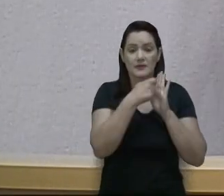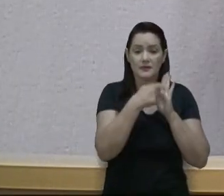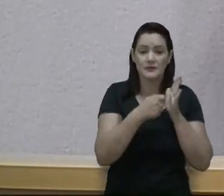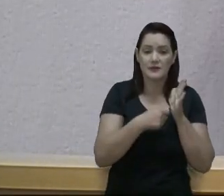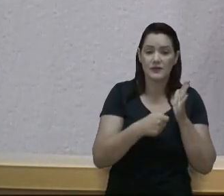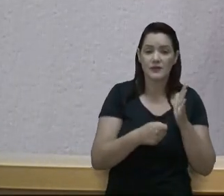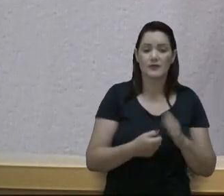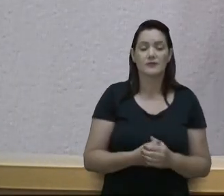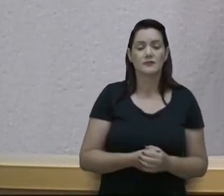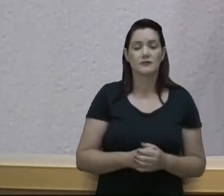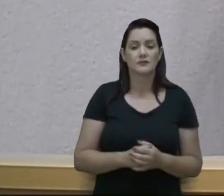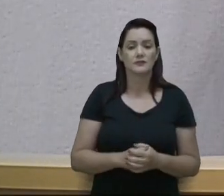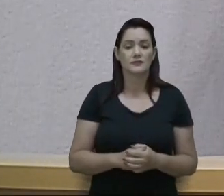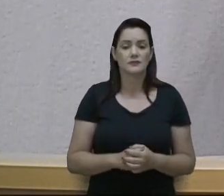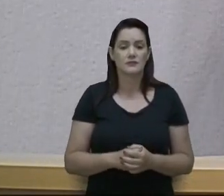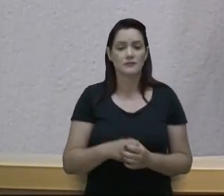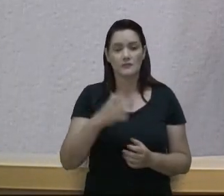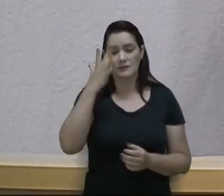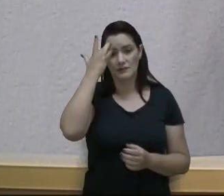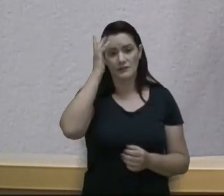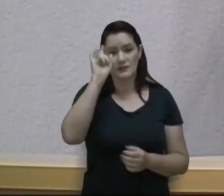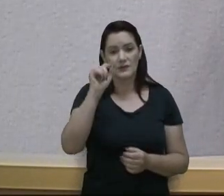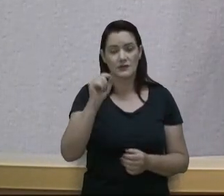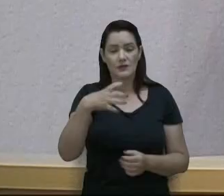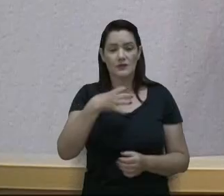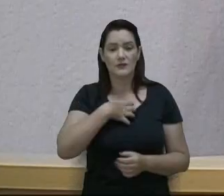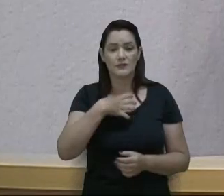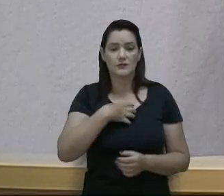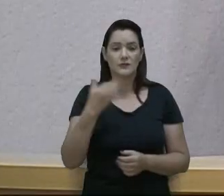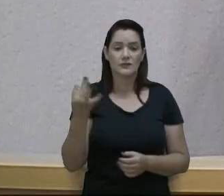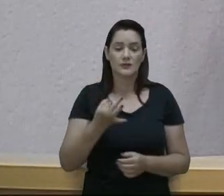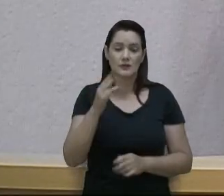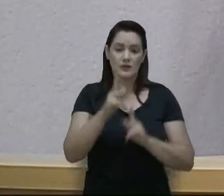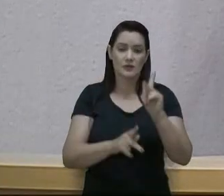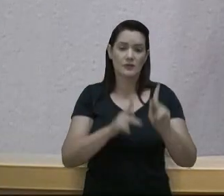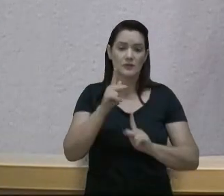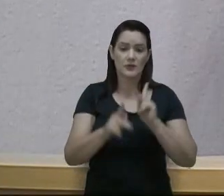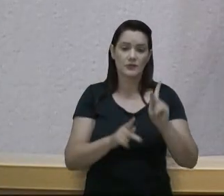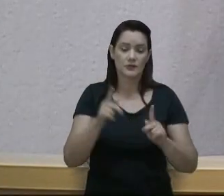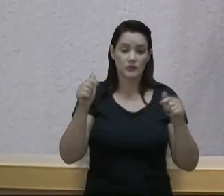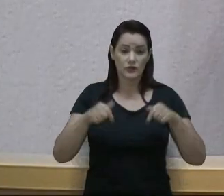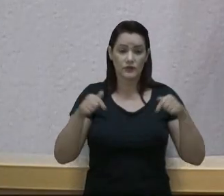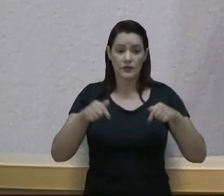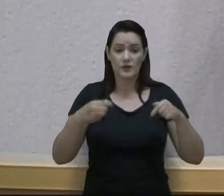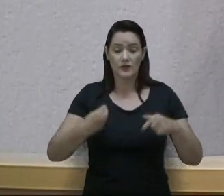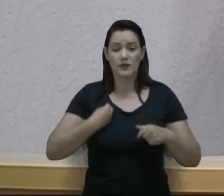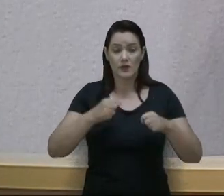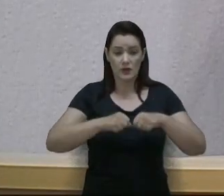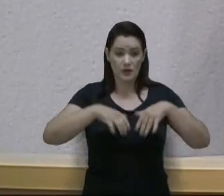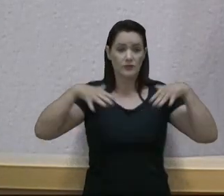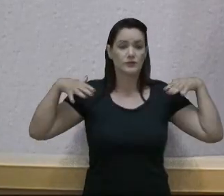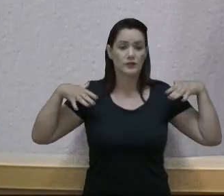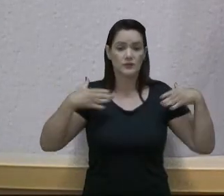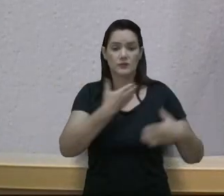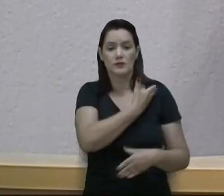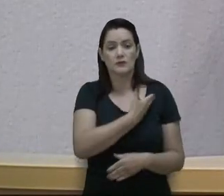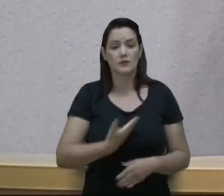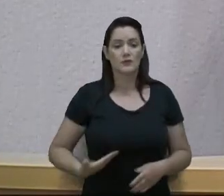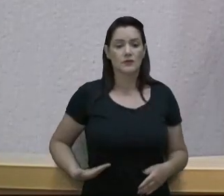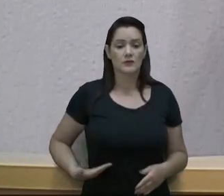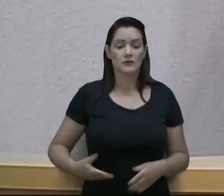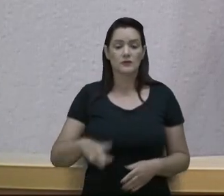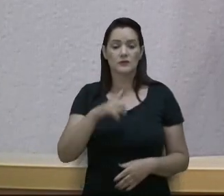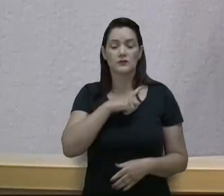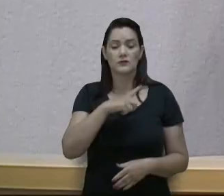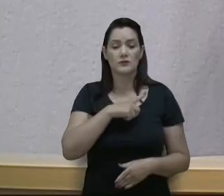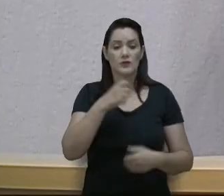aqui, não sabe o que é sentir a dor das pessoas que passaram aqui na audiência pública. De pessoas que têm